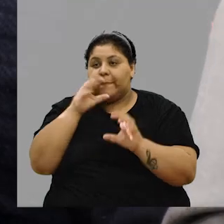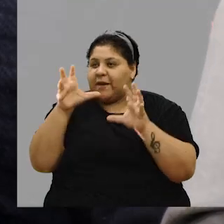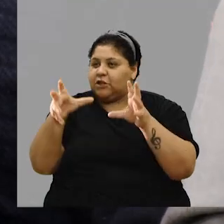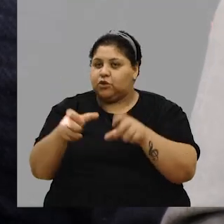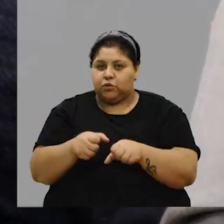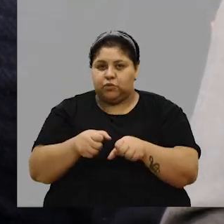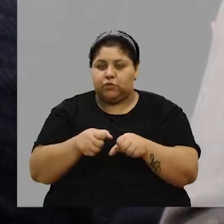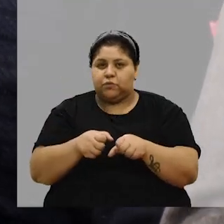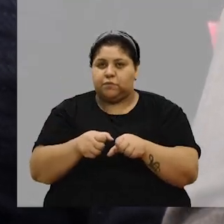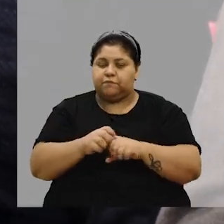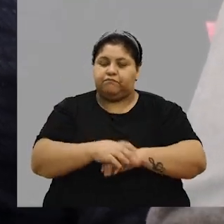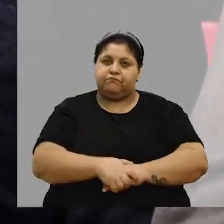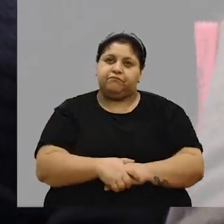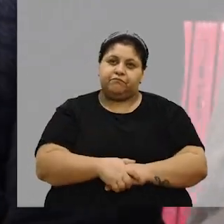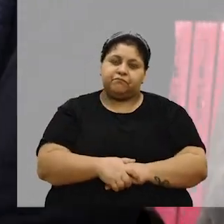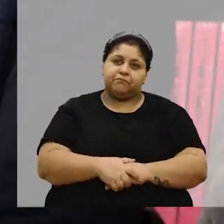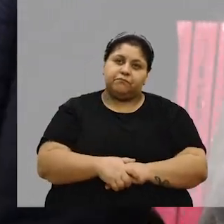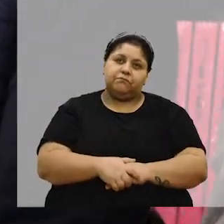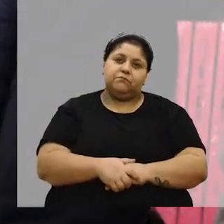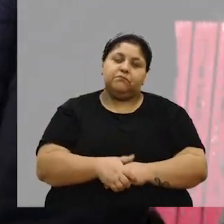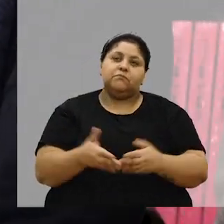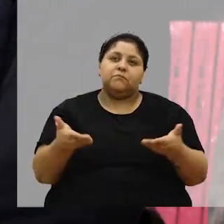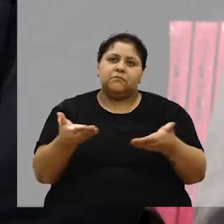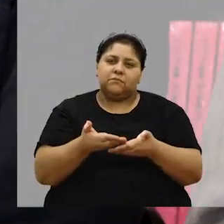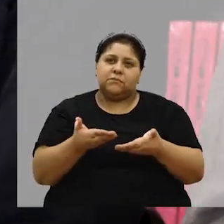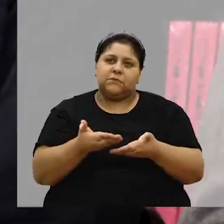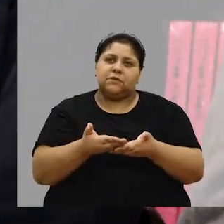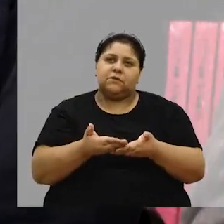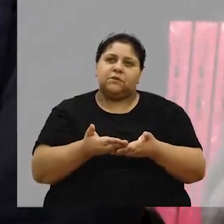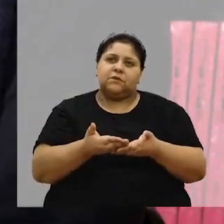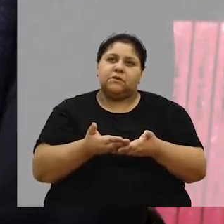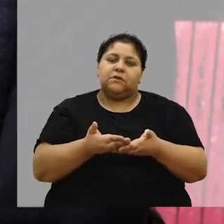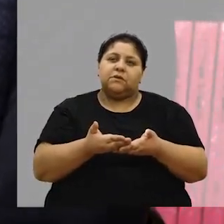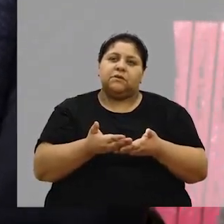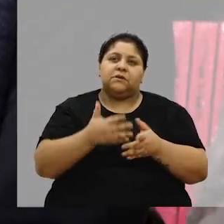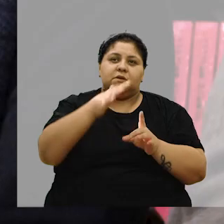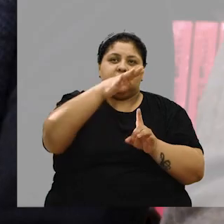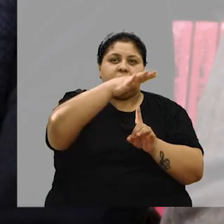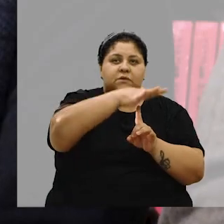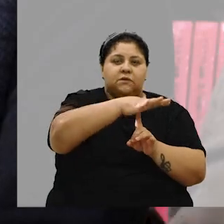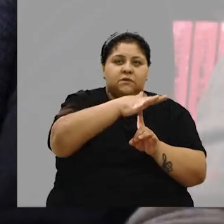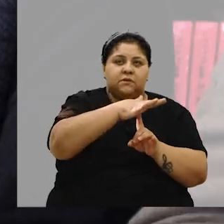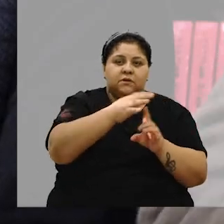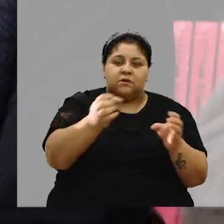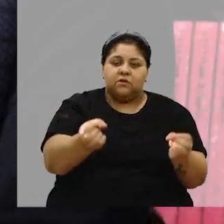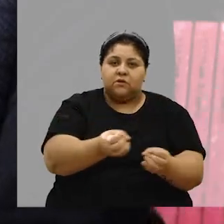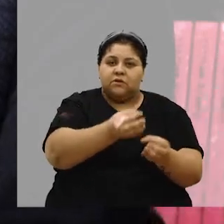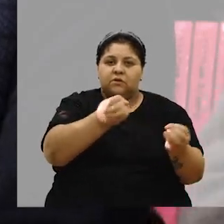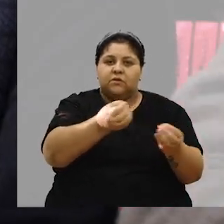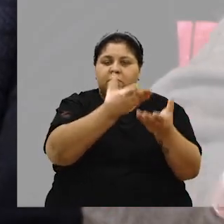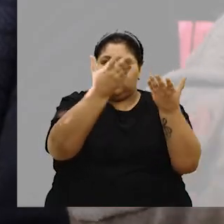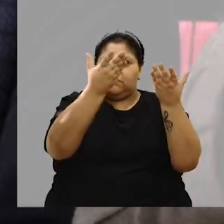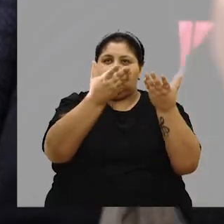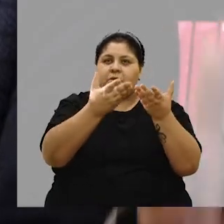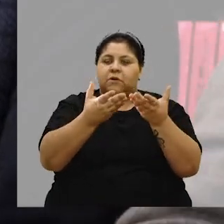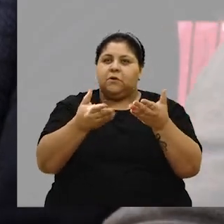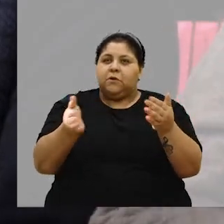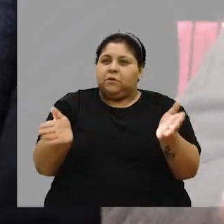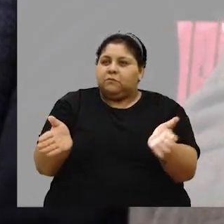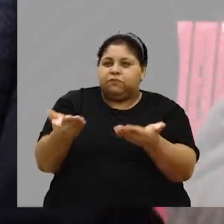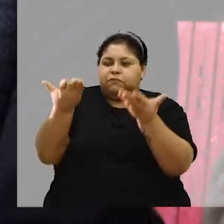possibilite oportunidades para todos. E essas questões justamente das feiras, dos festivais,